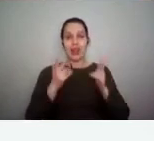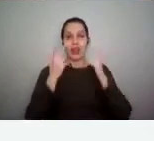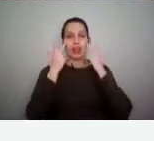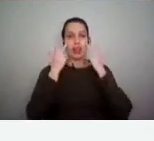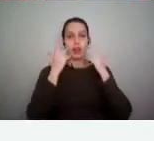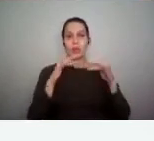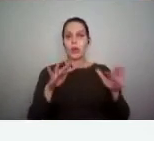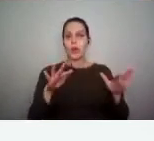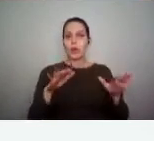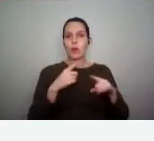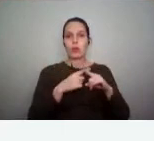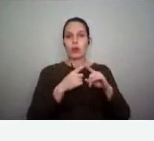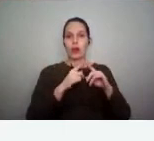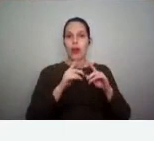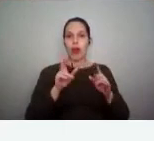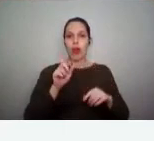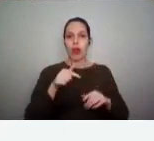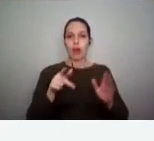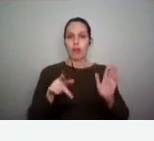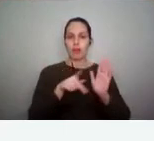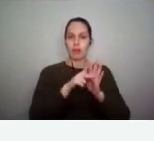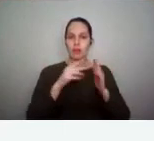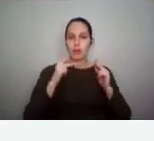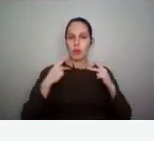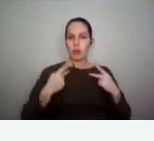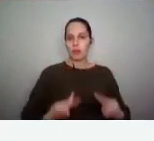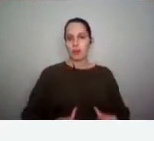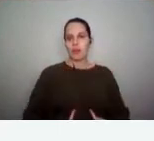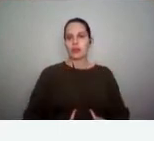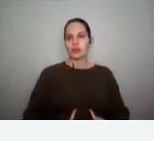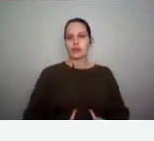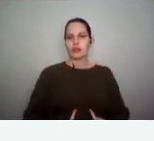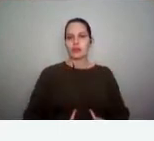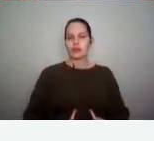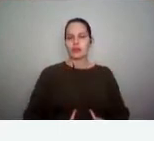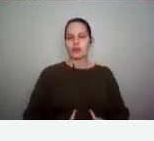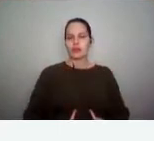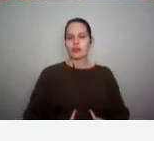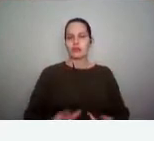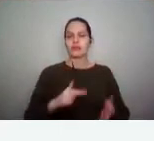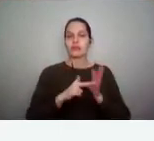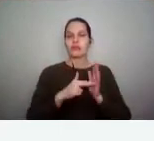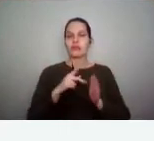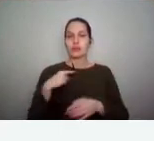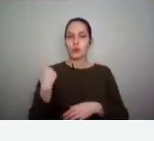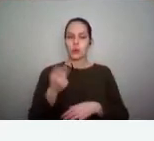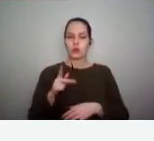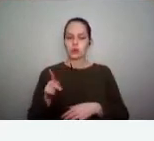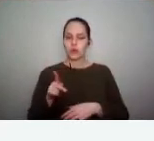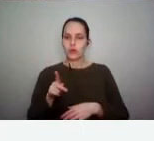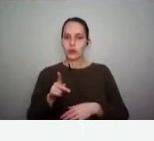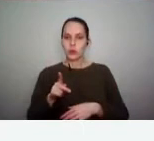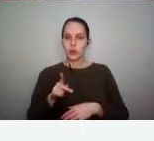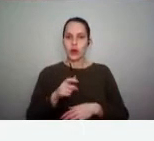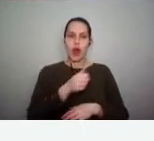humana, né? Então, nós, professores e alunos, somos